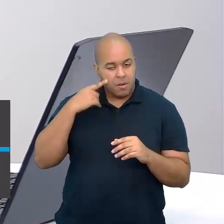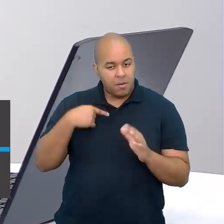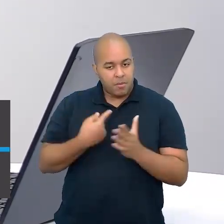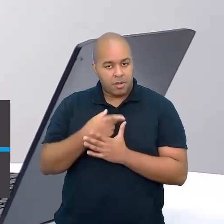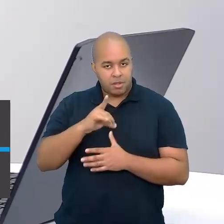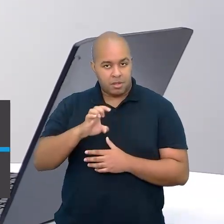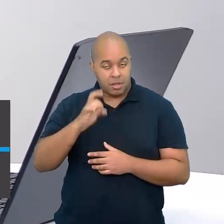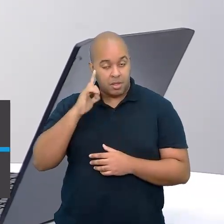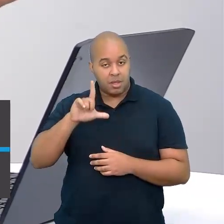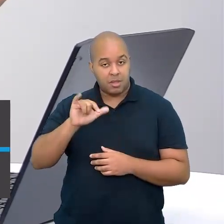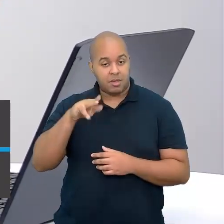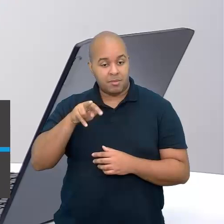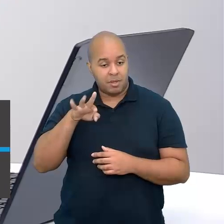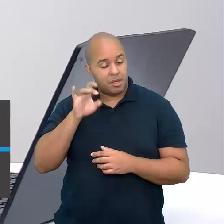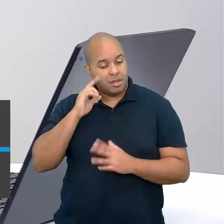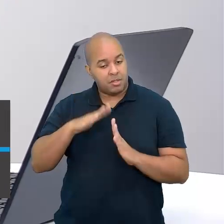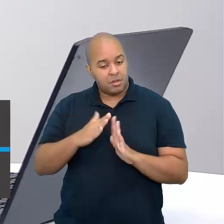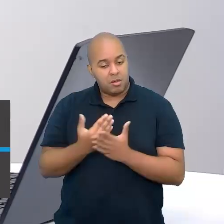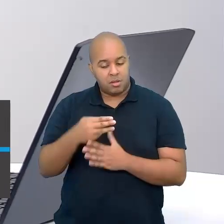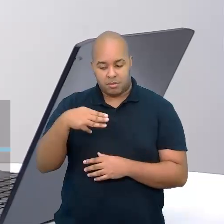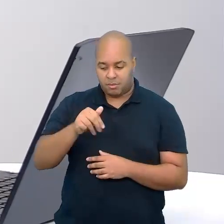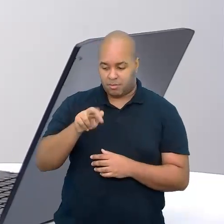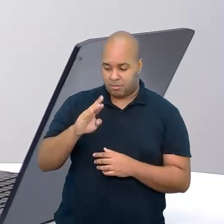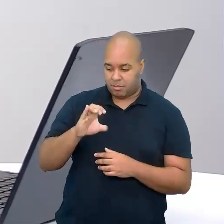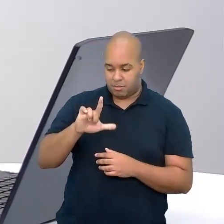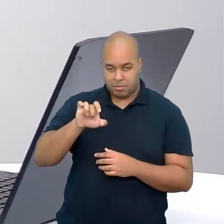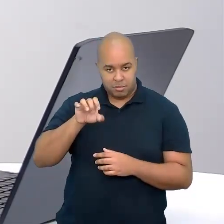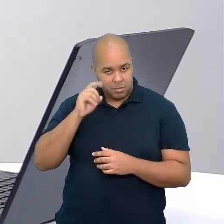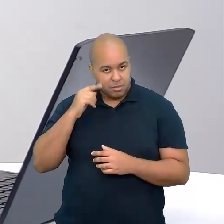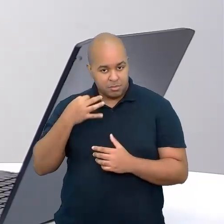de Limeira da Escola Marcelo